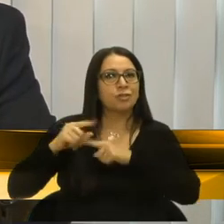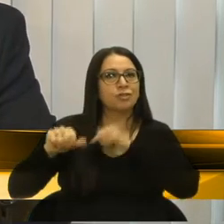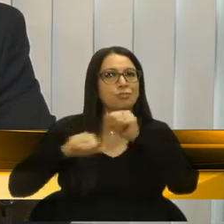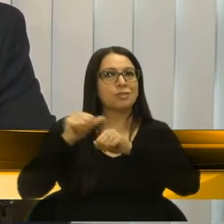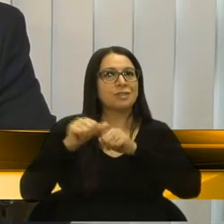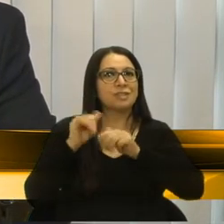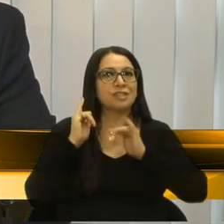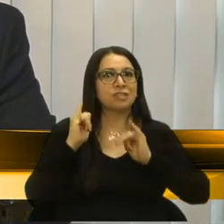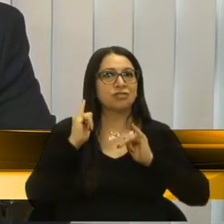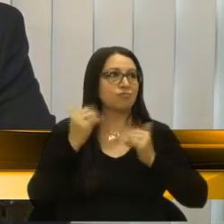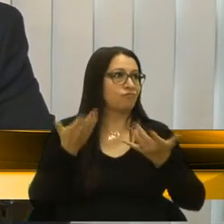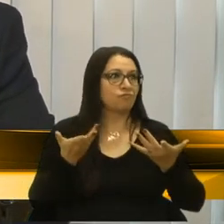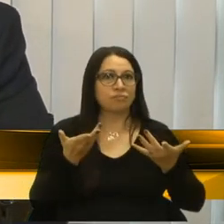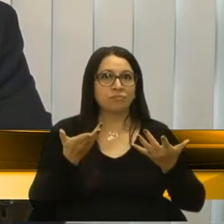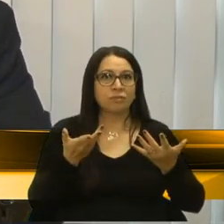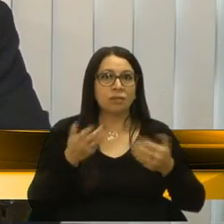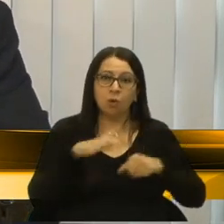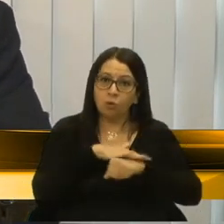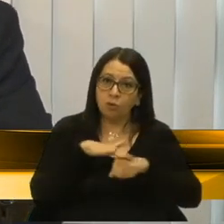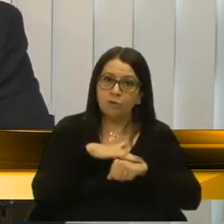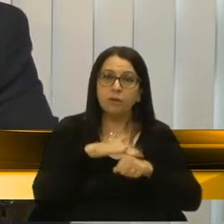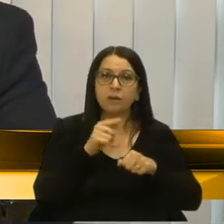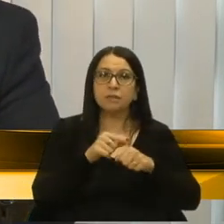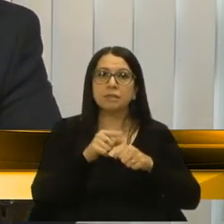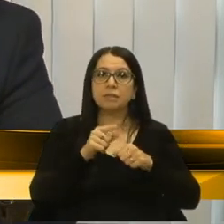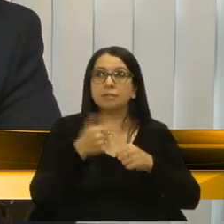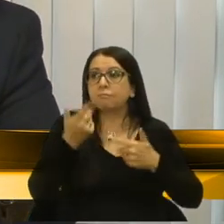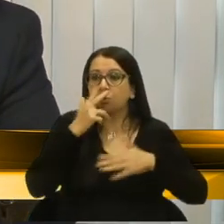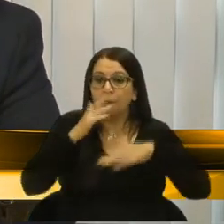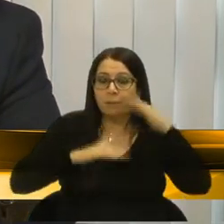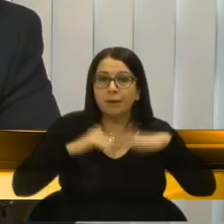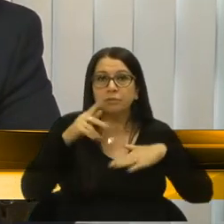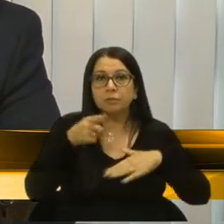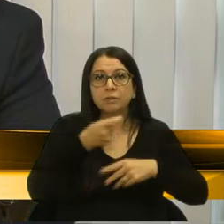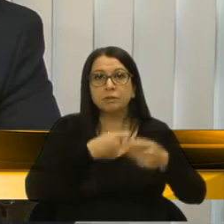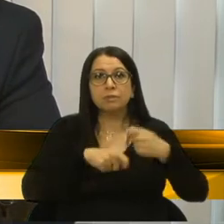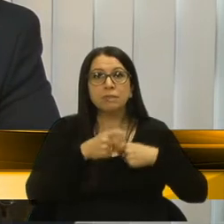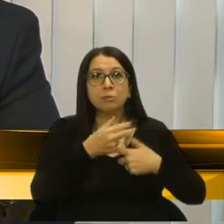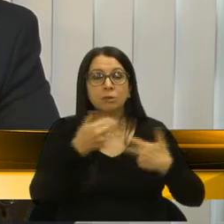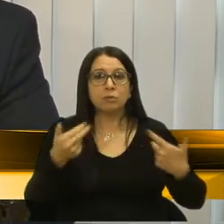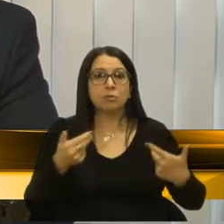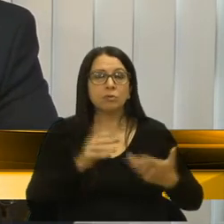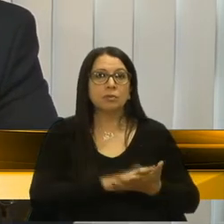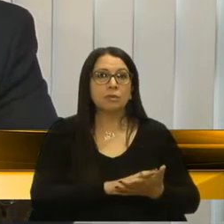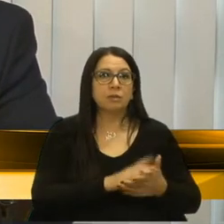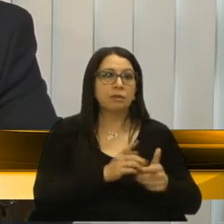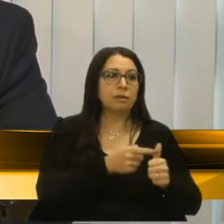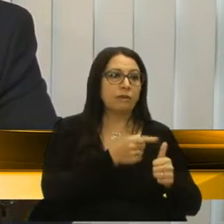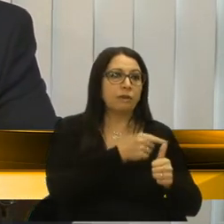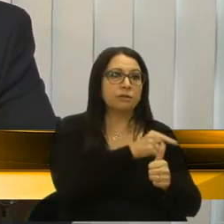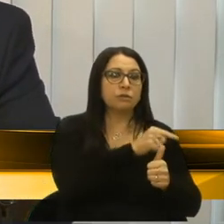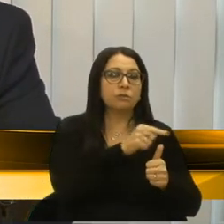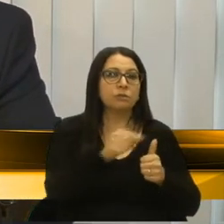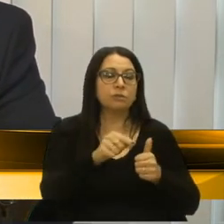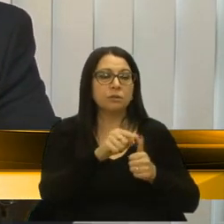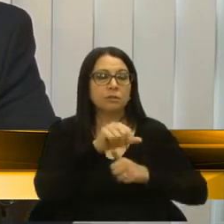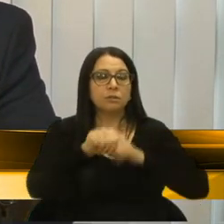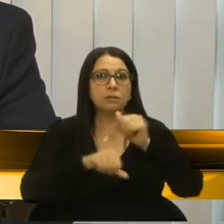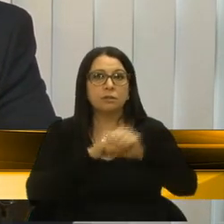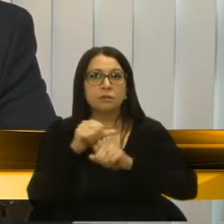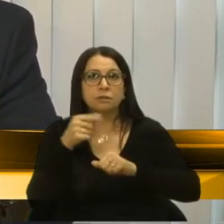itinerário sem um devido diálogo, e a conversa é a prática dessa administração em alguns casos. Quer dizer, primeiro muda e depois